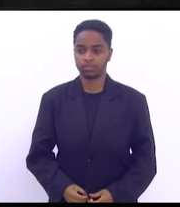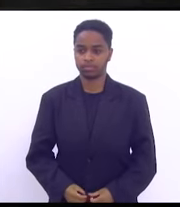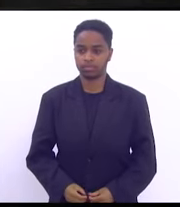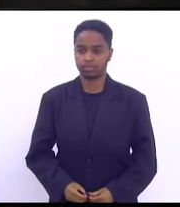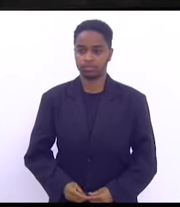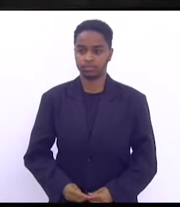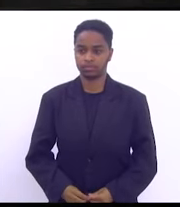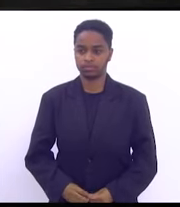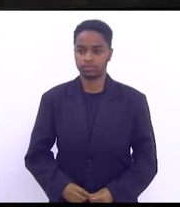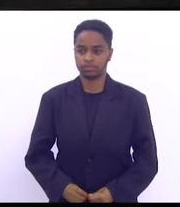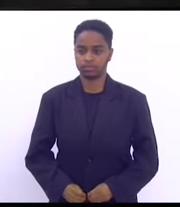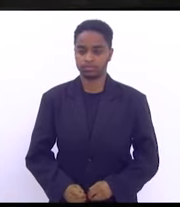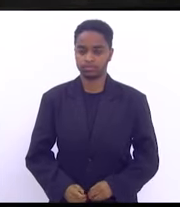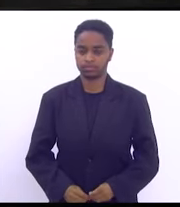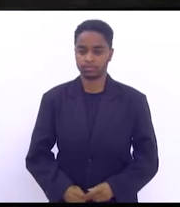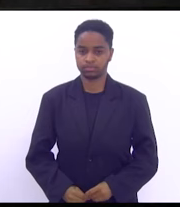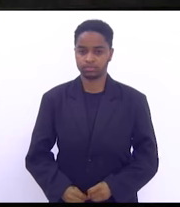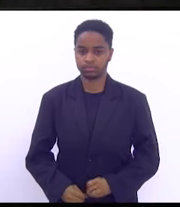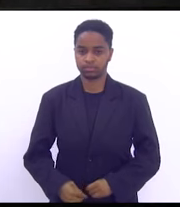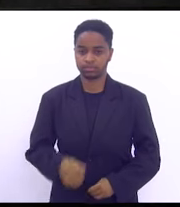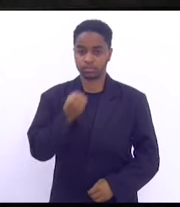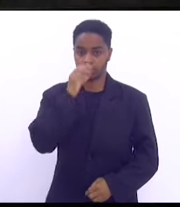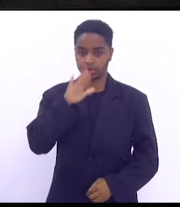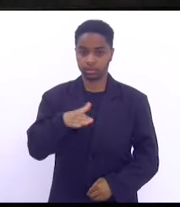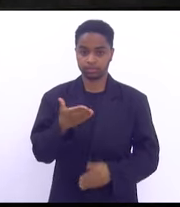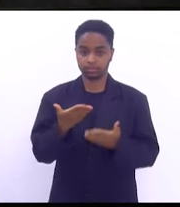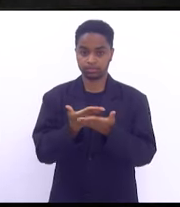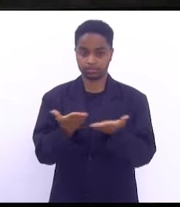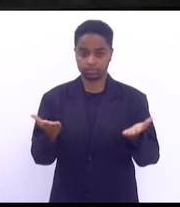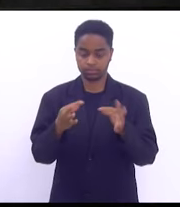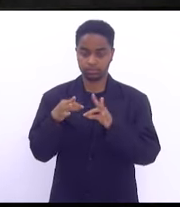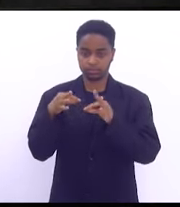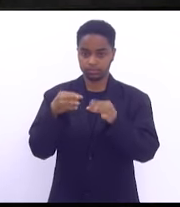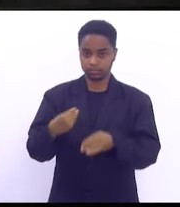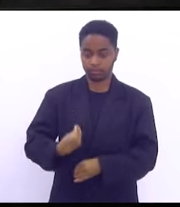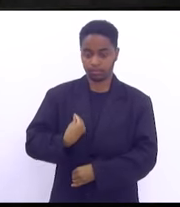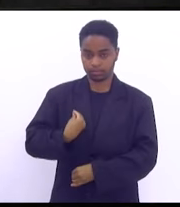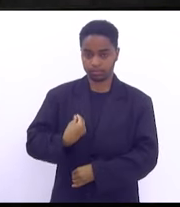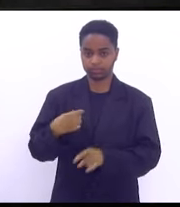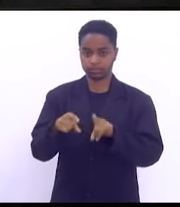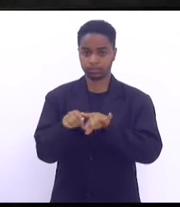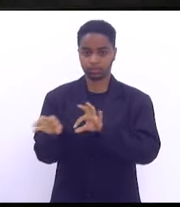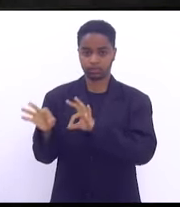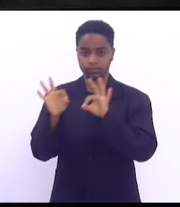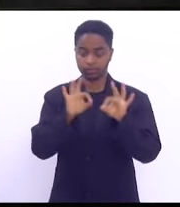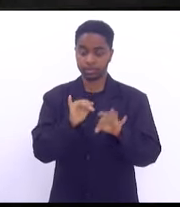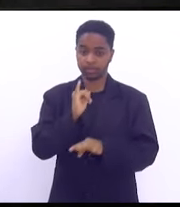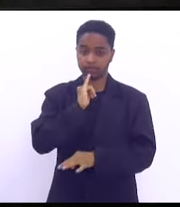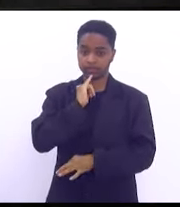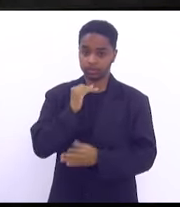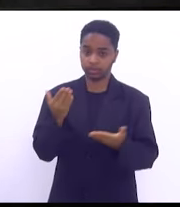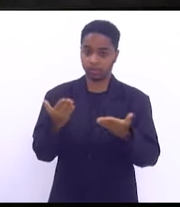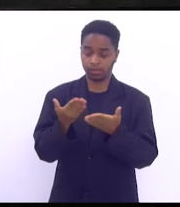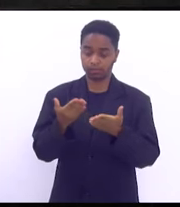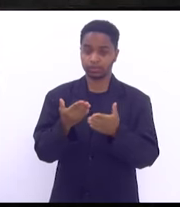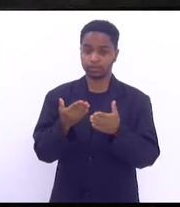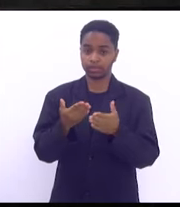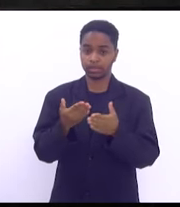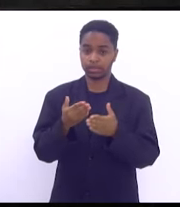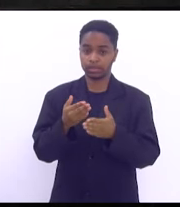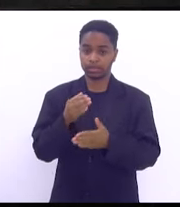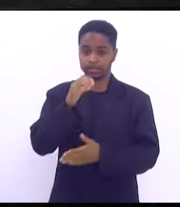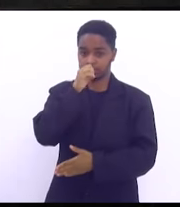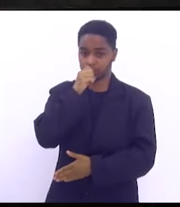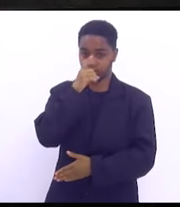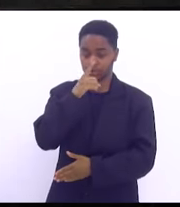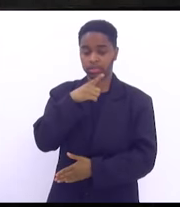Boa tarde para todos os presentes, todos que assistem, né, que acompanham. E aí, infelizmente, esse final de semana tivemos algumas tragédias.